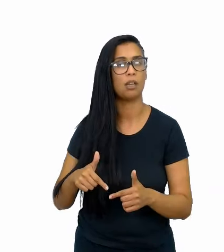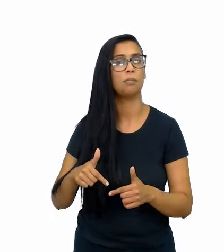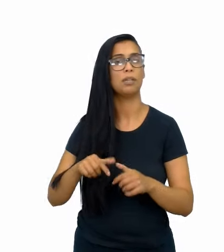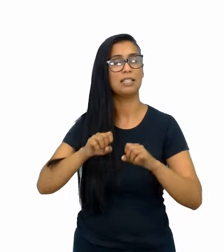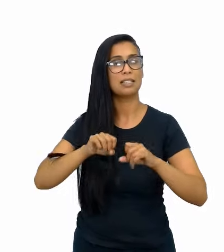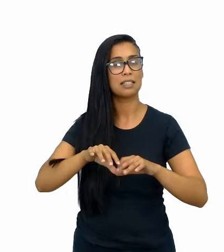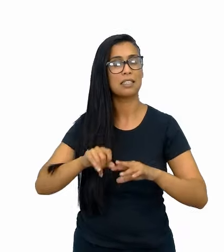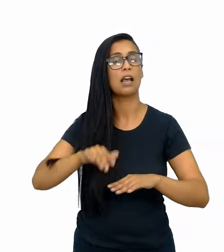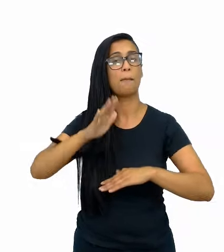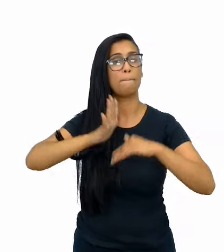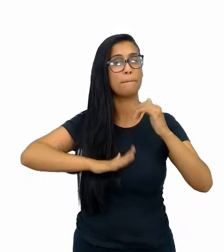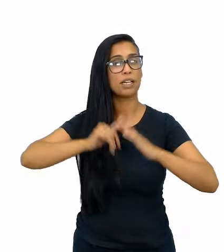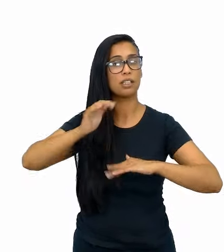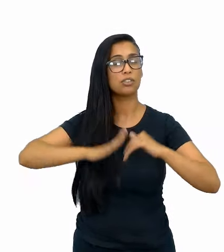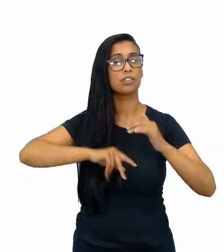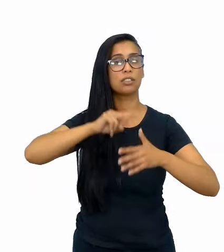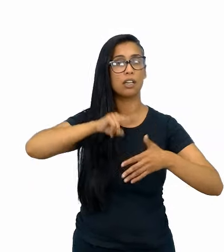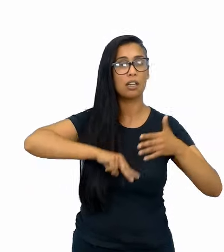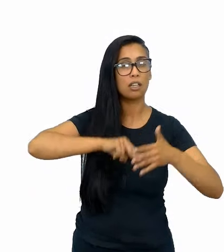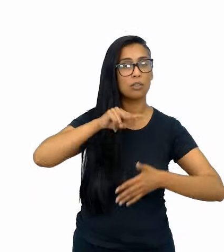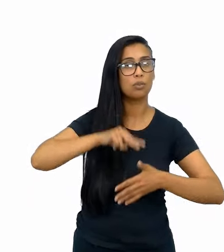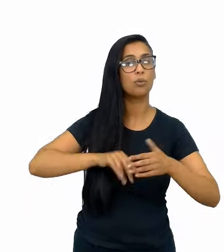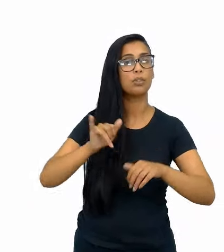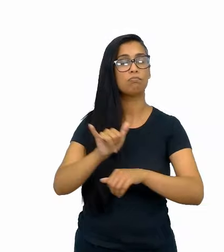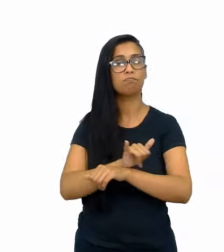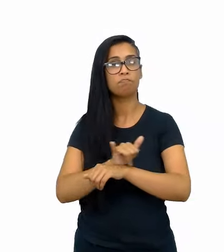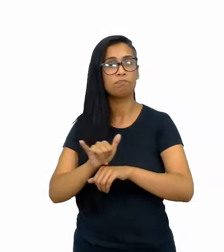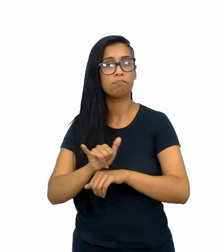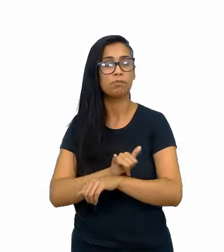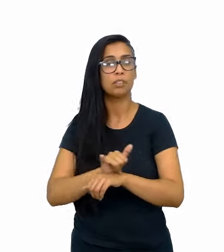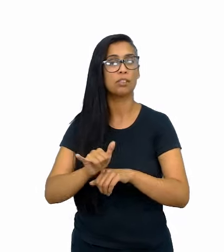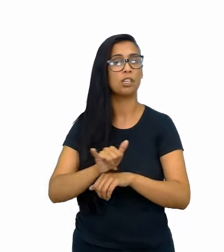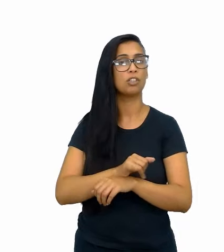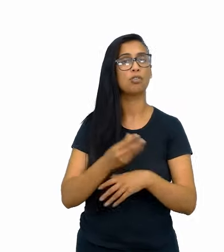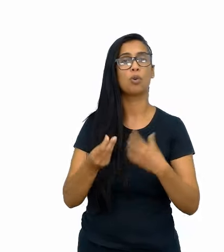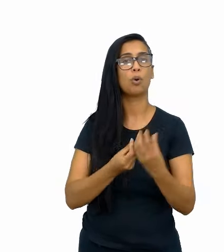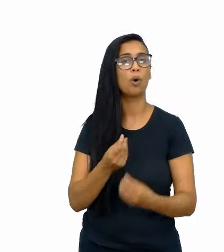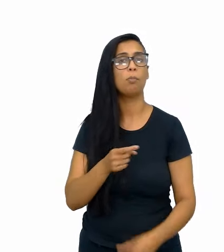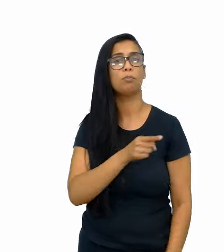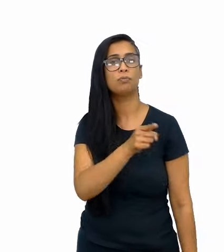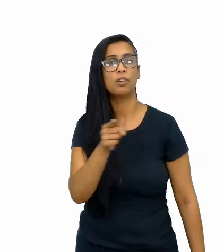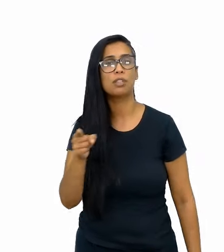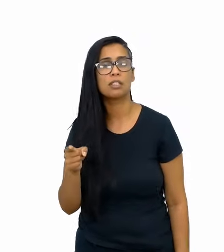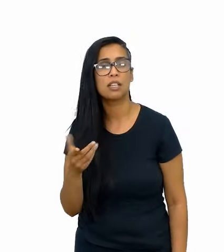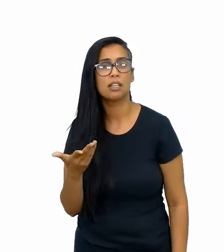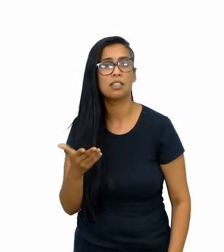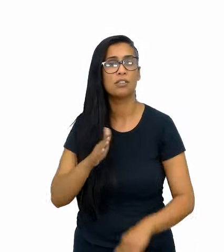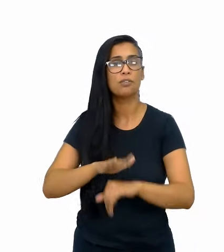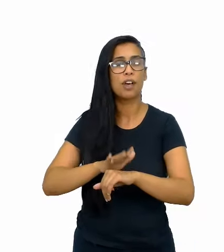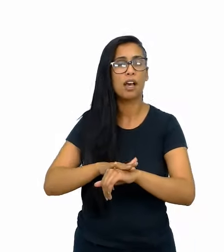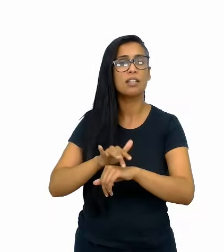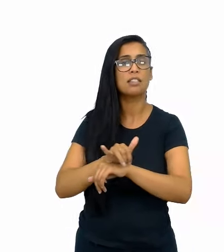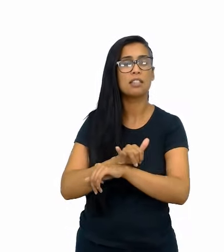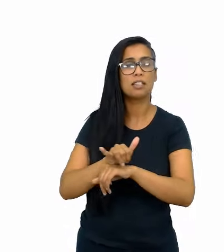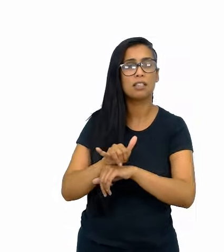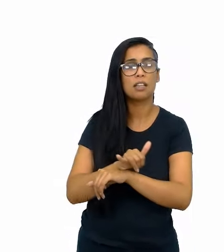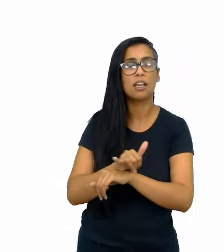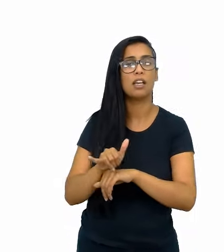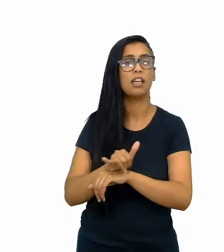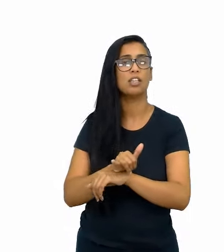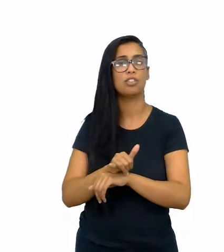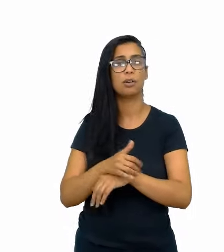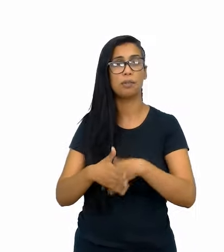e escrita, né? Ou seja, as estratégias que eu utilizo para compreender o texto, os procedimentos que eu lanço mão para